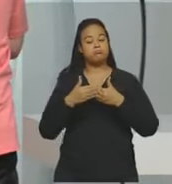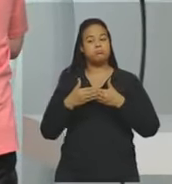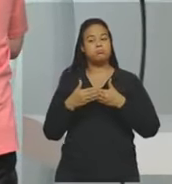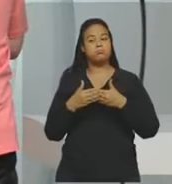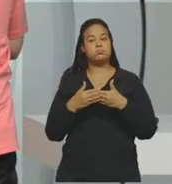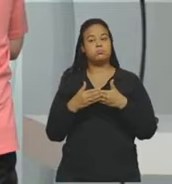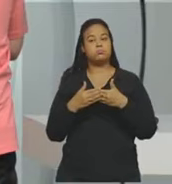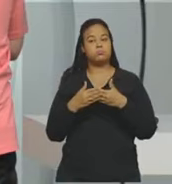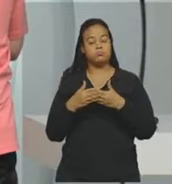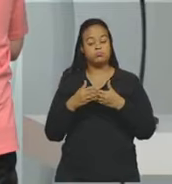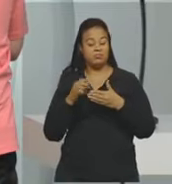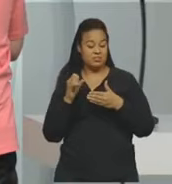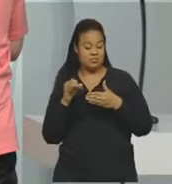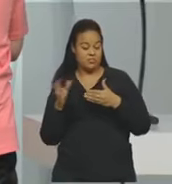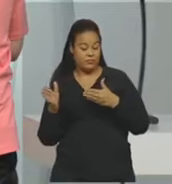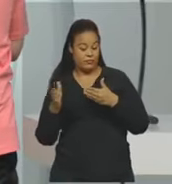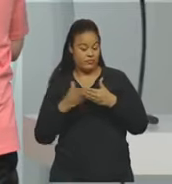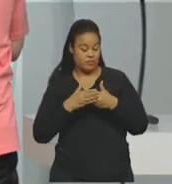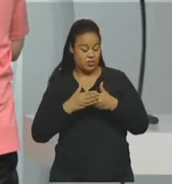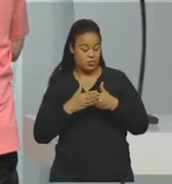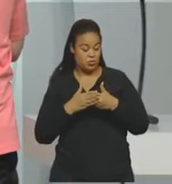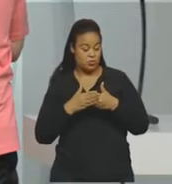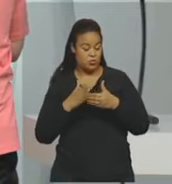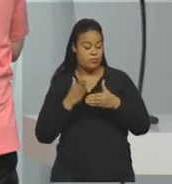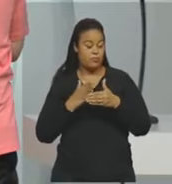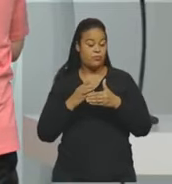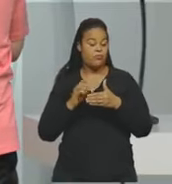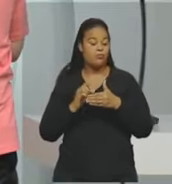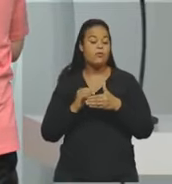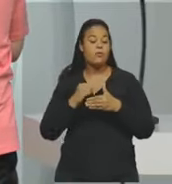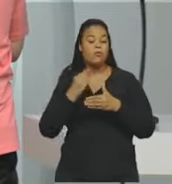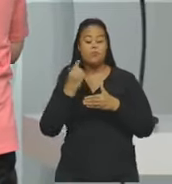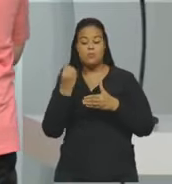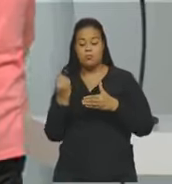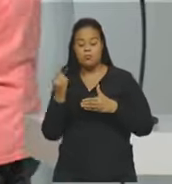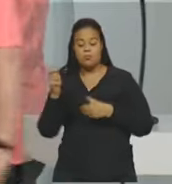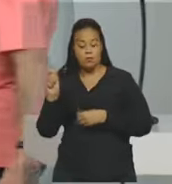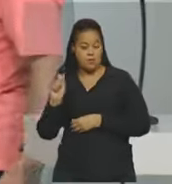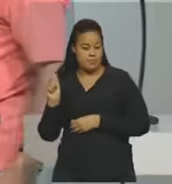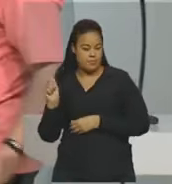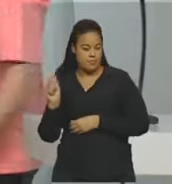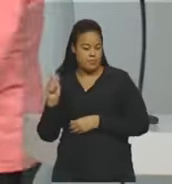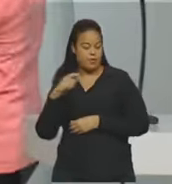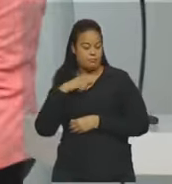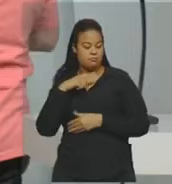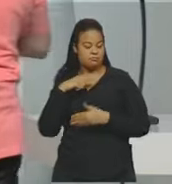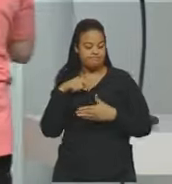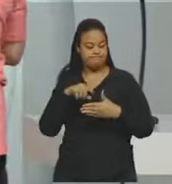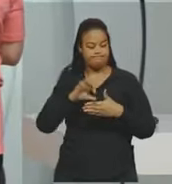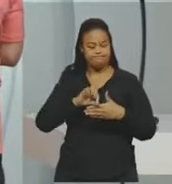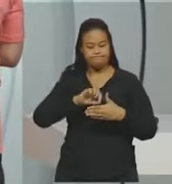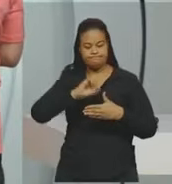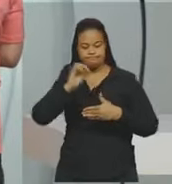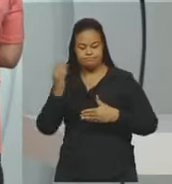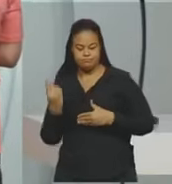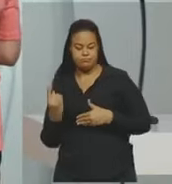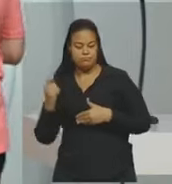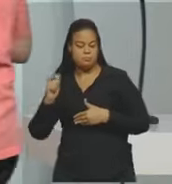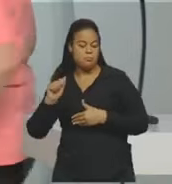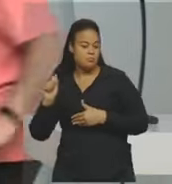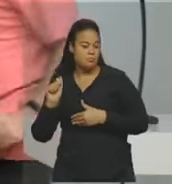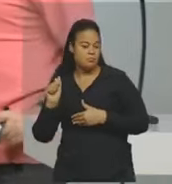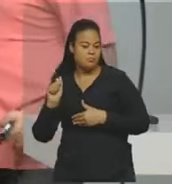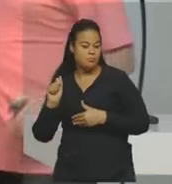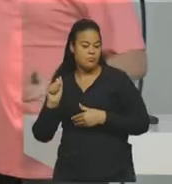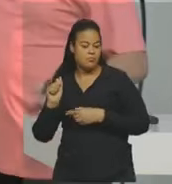vai sair da minha fonte esse 1 ampere, ok? Só que ao chegar aqui, esse 1